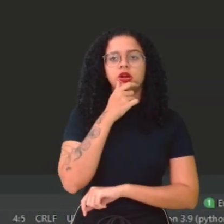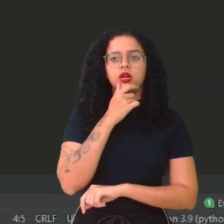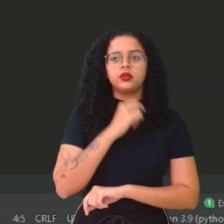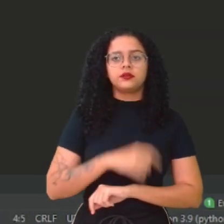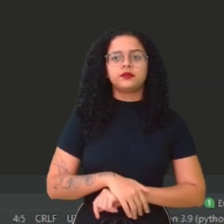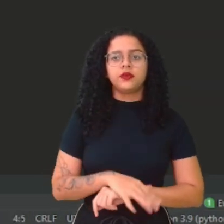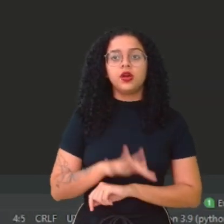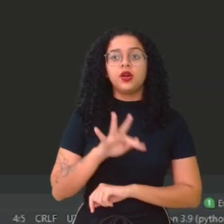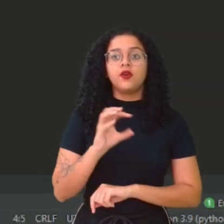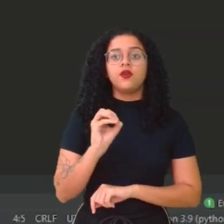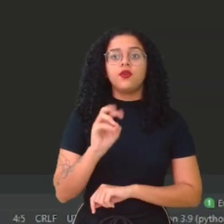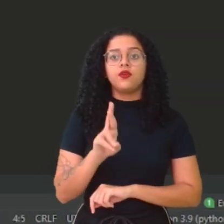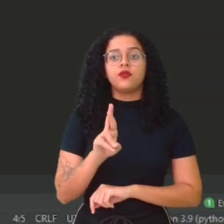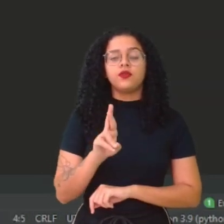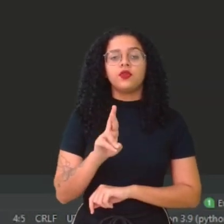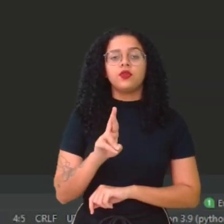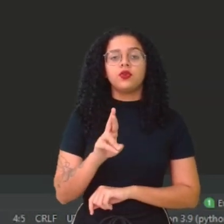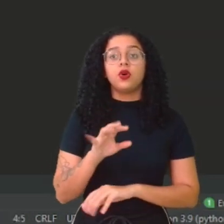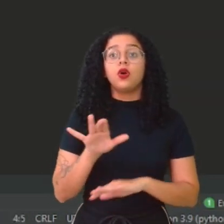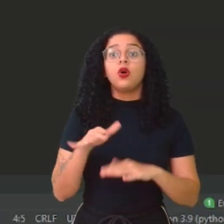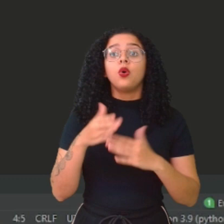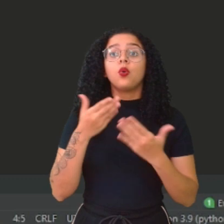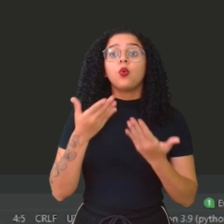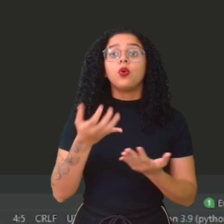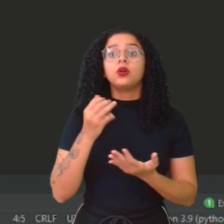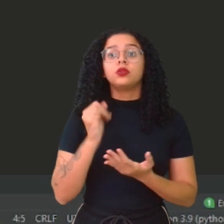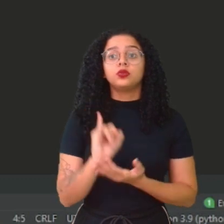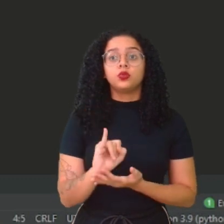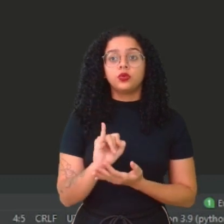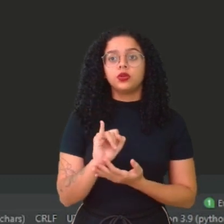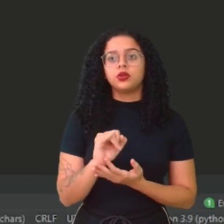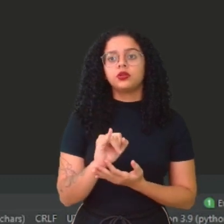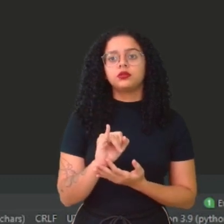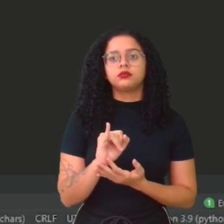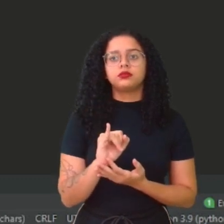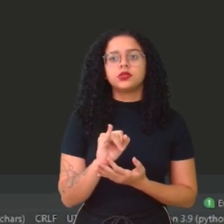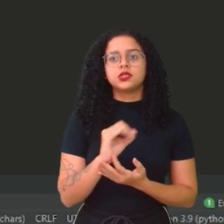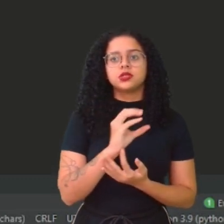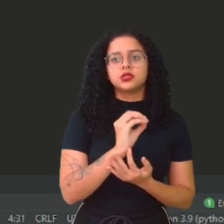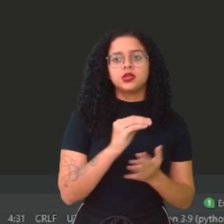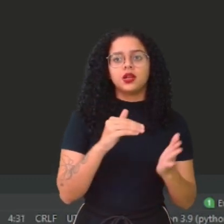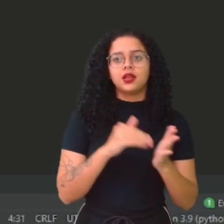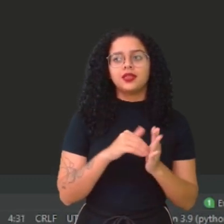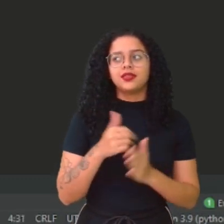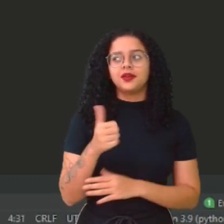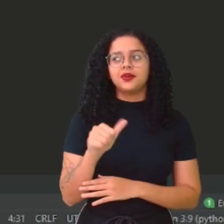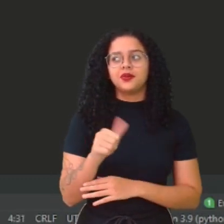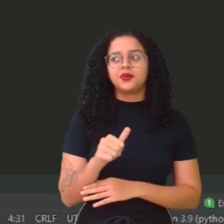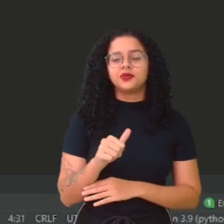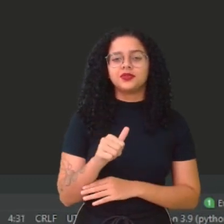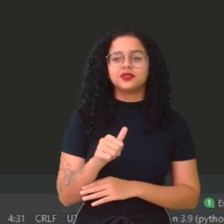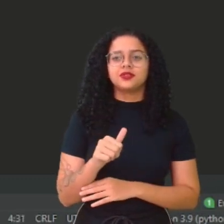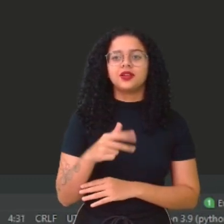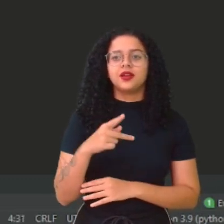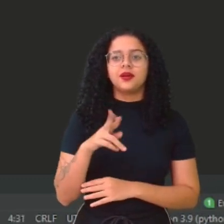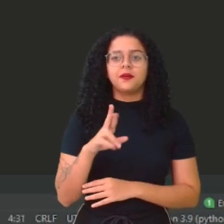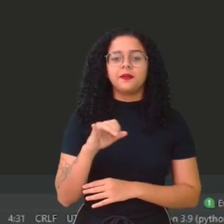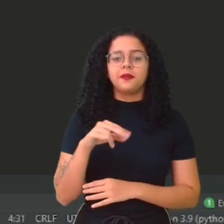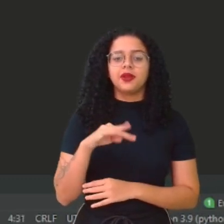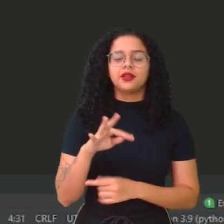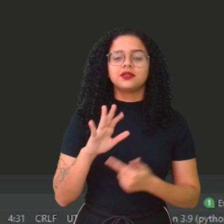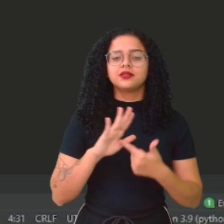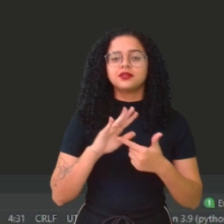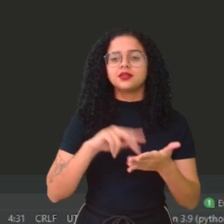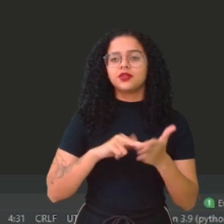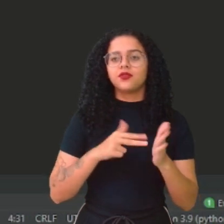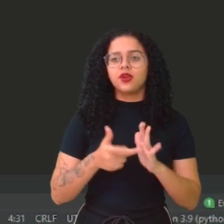For. Então, quando um determinado índice for de 0 a 11, olha como estou fazendo. Print significa